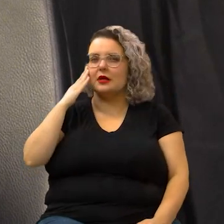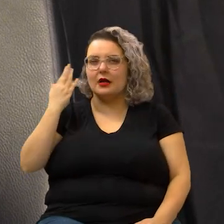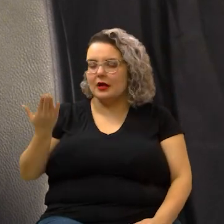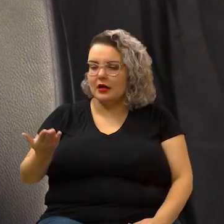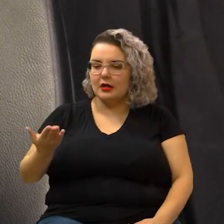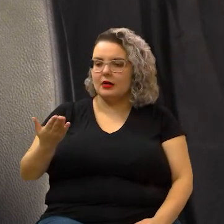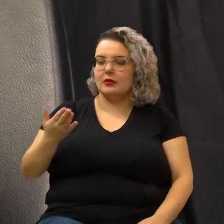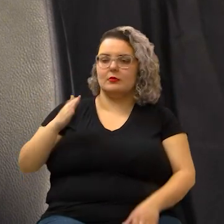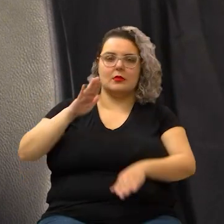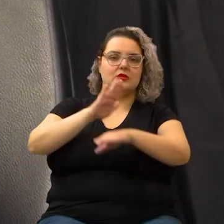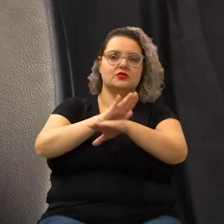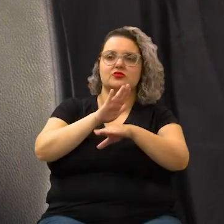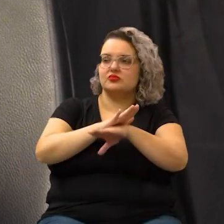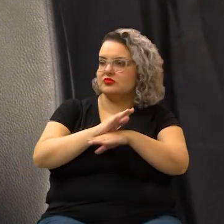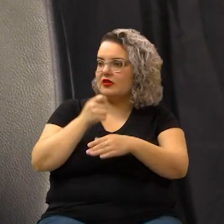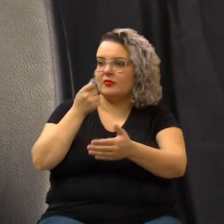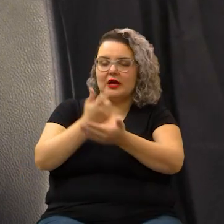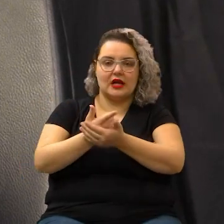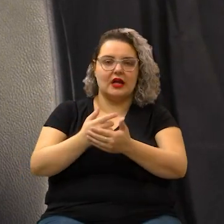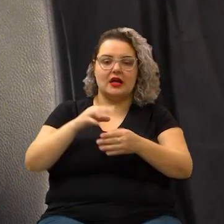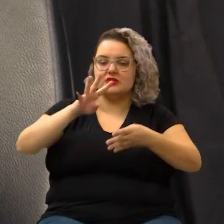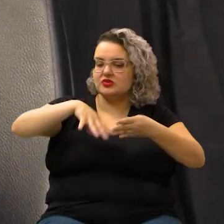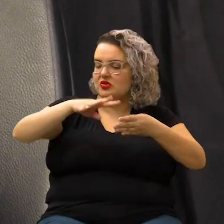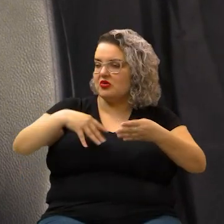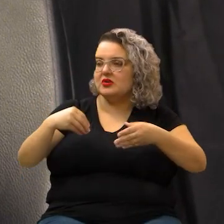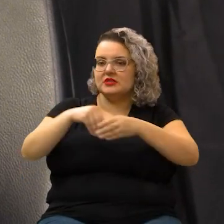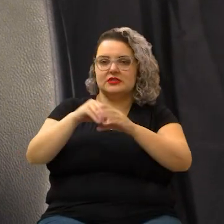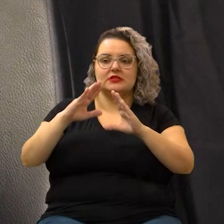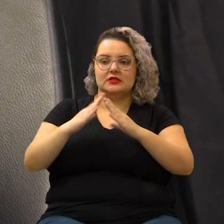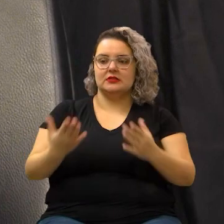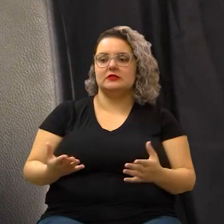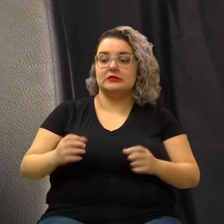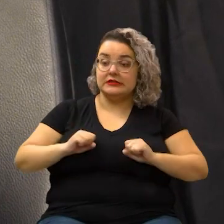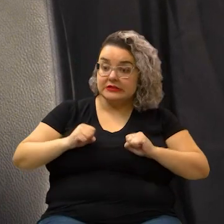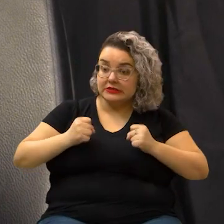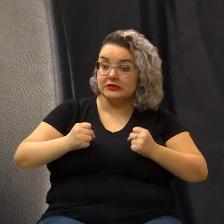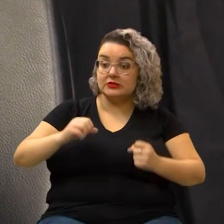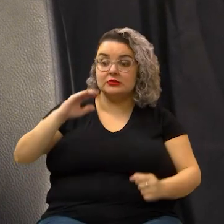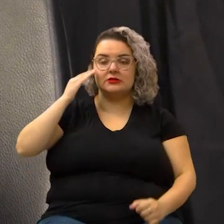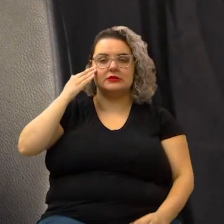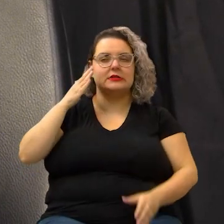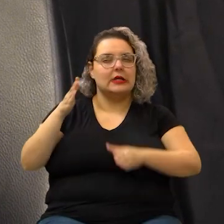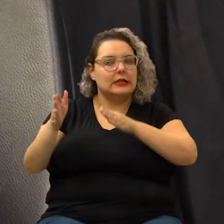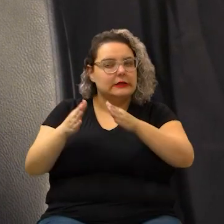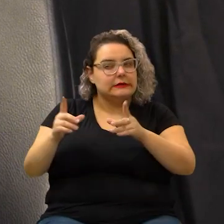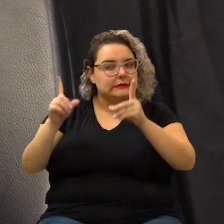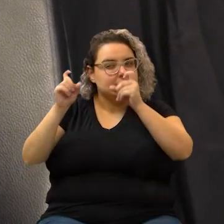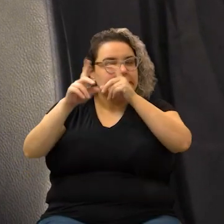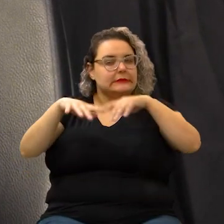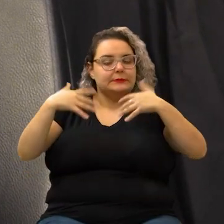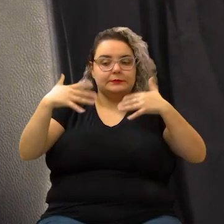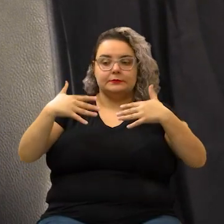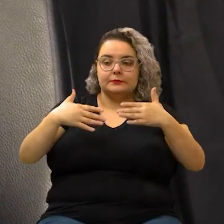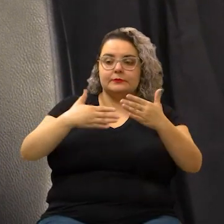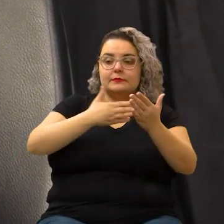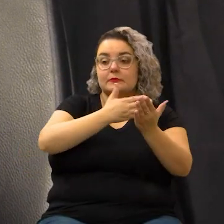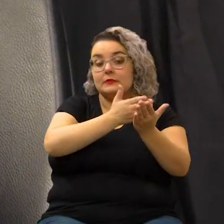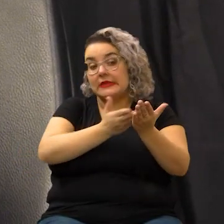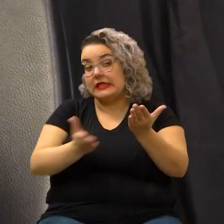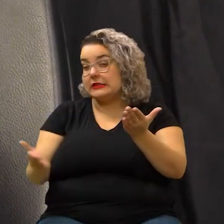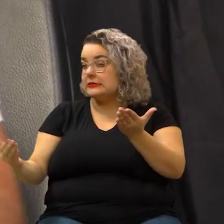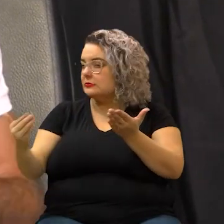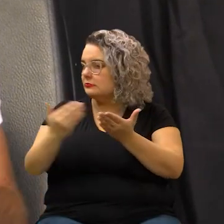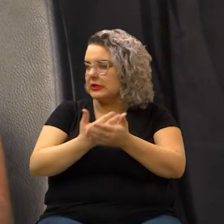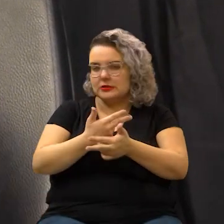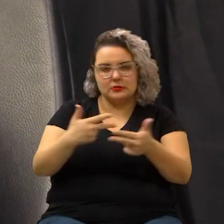ela, sabe? Supria a casa, tentava se esforçar ao máximo para me entender naquele período difícil. Sim. De não